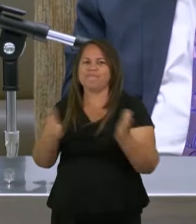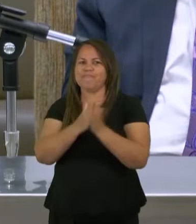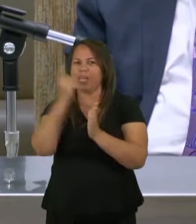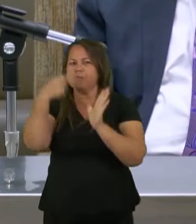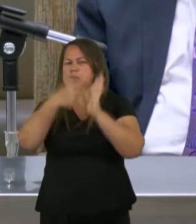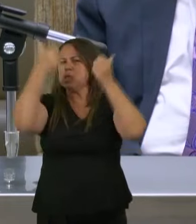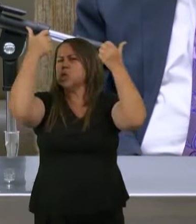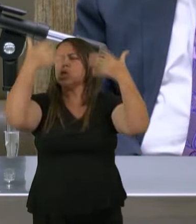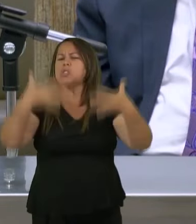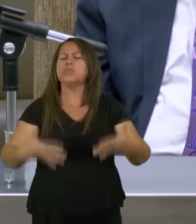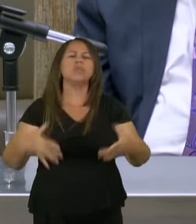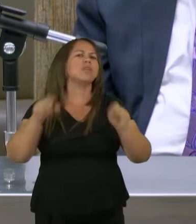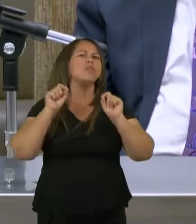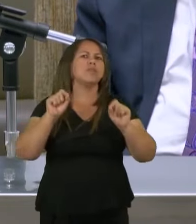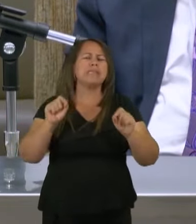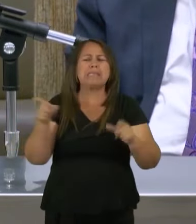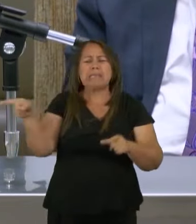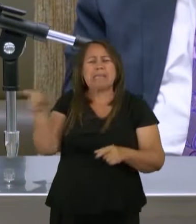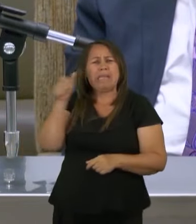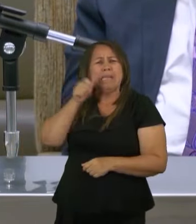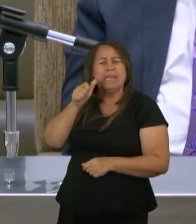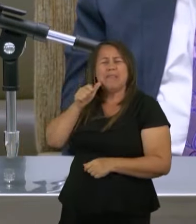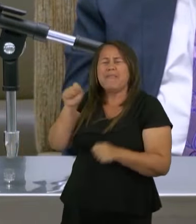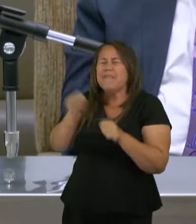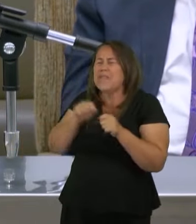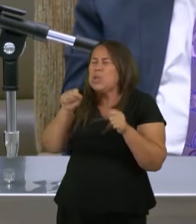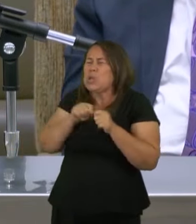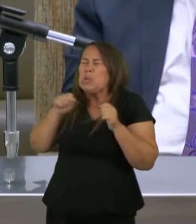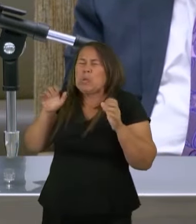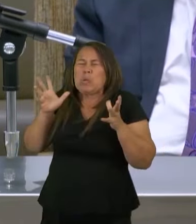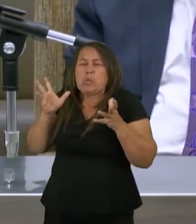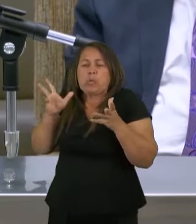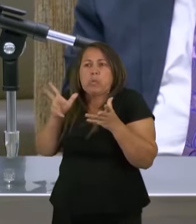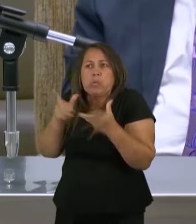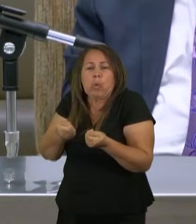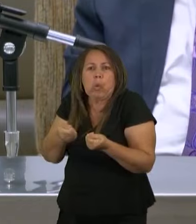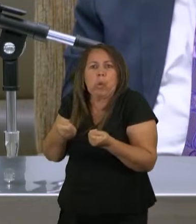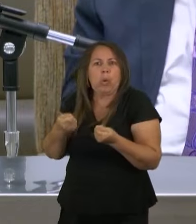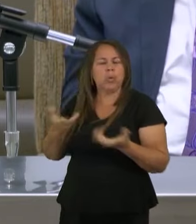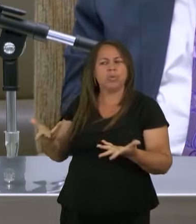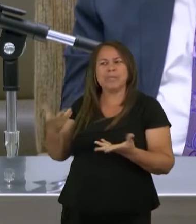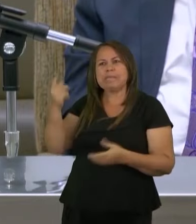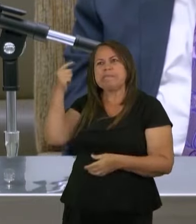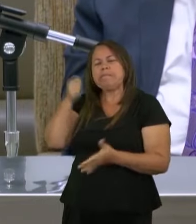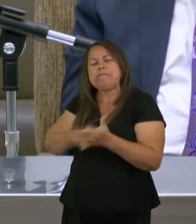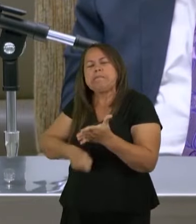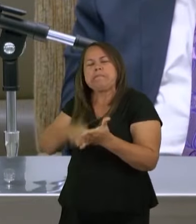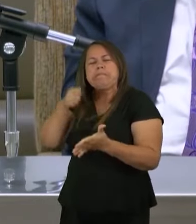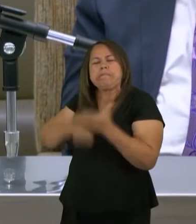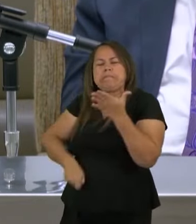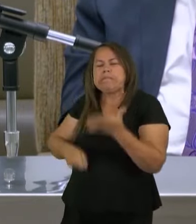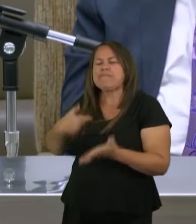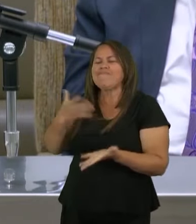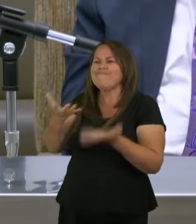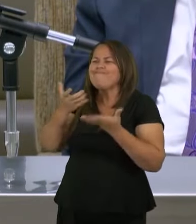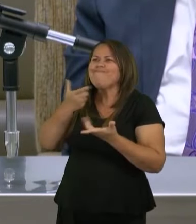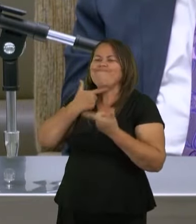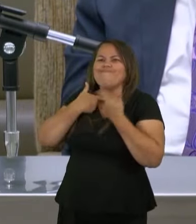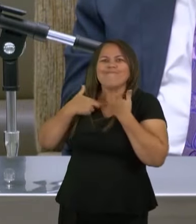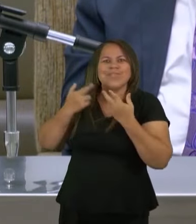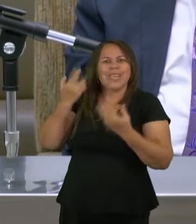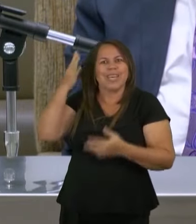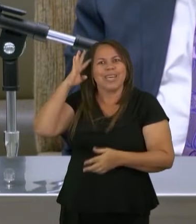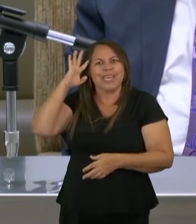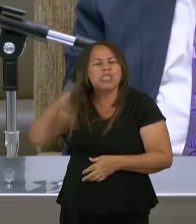ela fez tudo que estava ao seu alcance para resolver esse problema, e o que